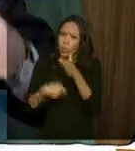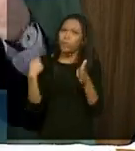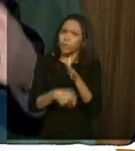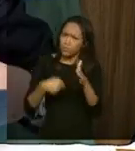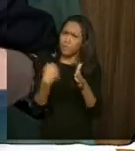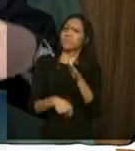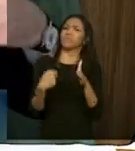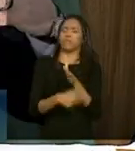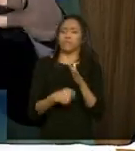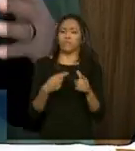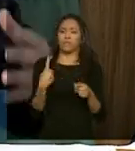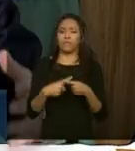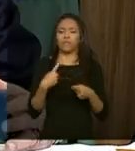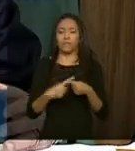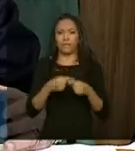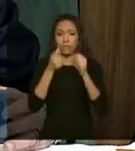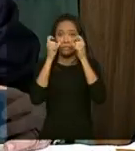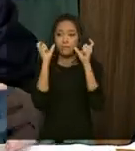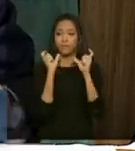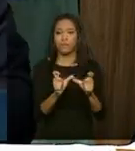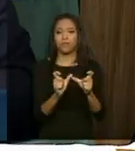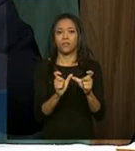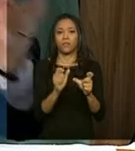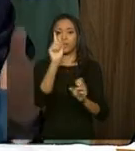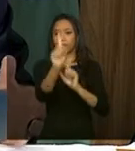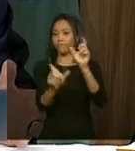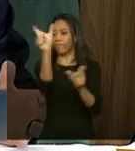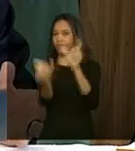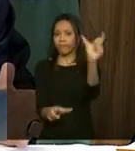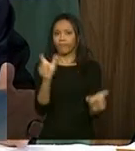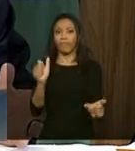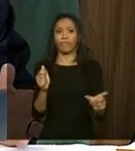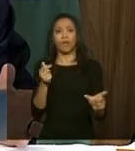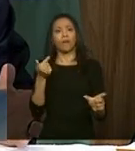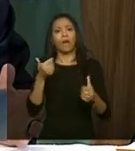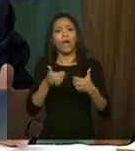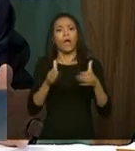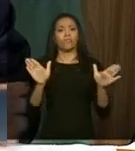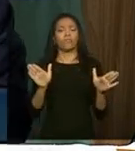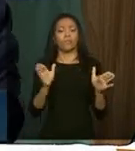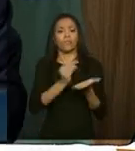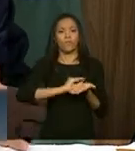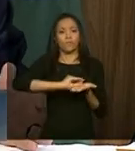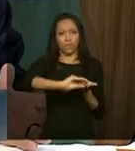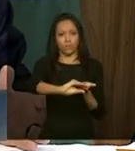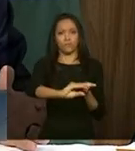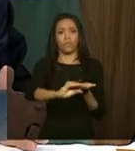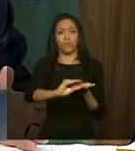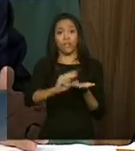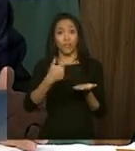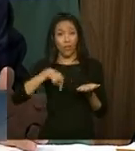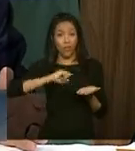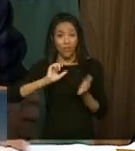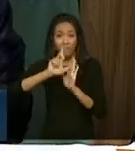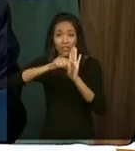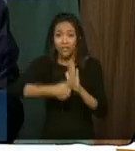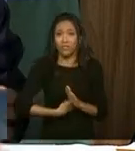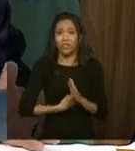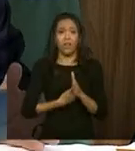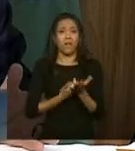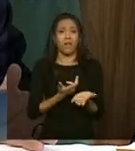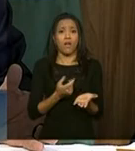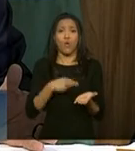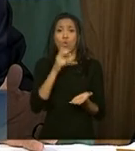luta contra interesses consolidados para abrir os investimentos para os portos. E nós não podemos mais atrasar. Nós estamos